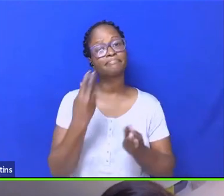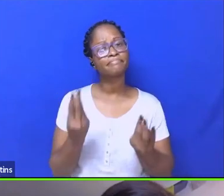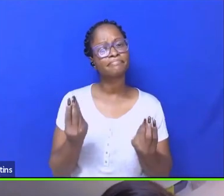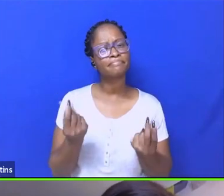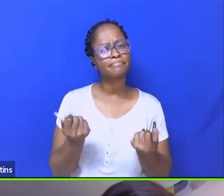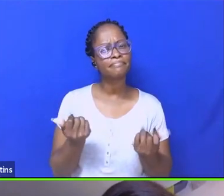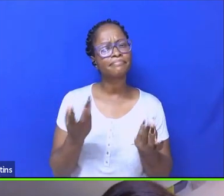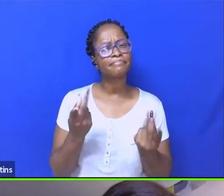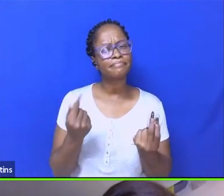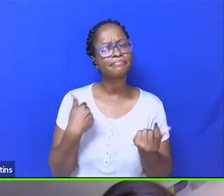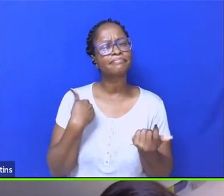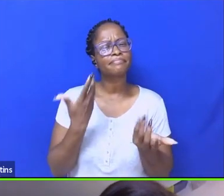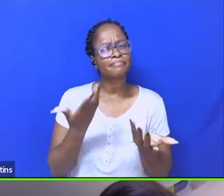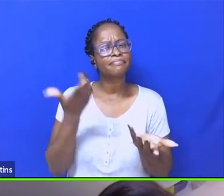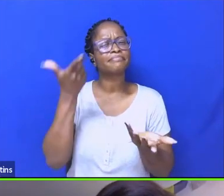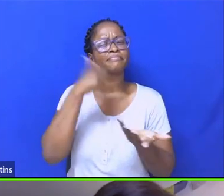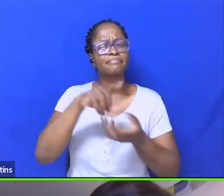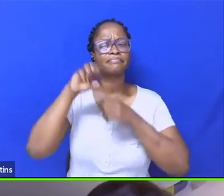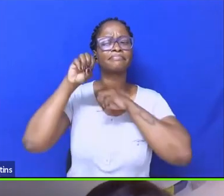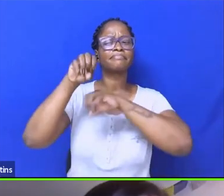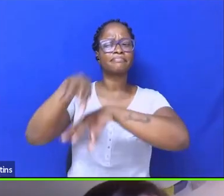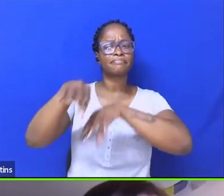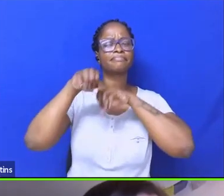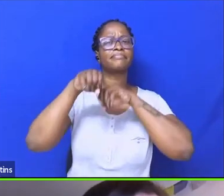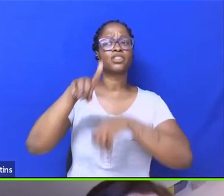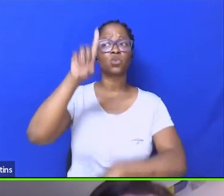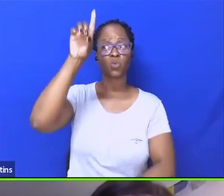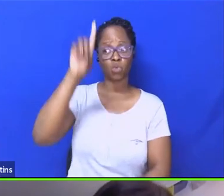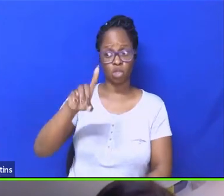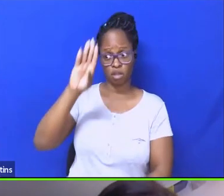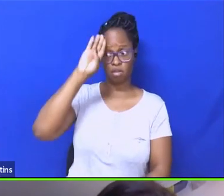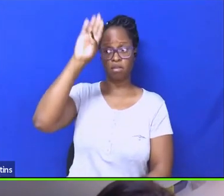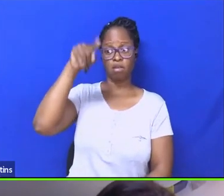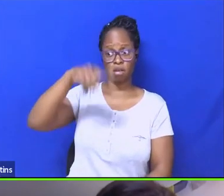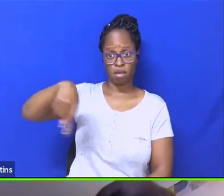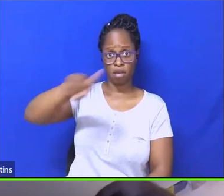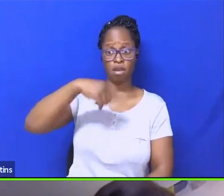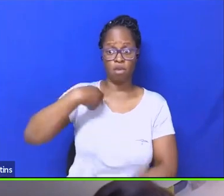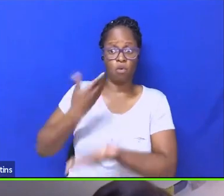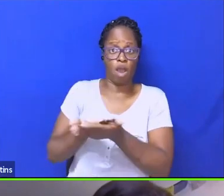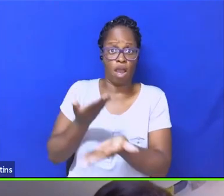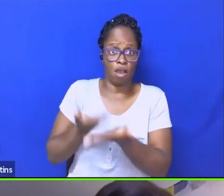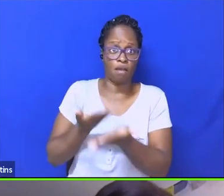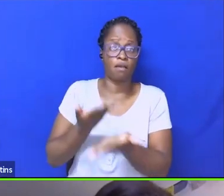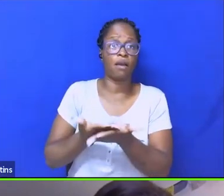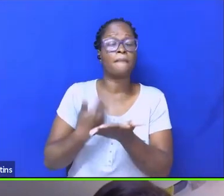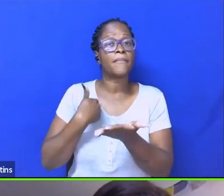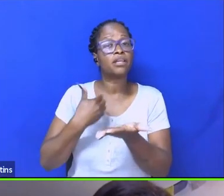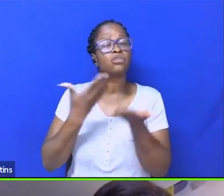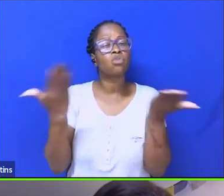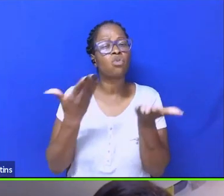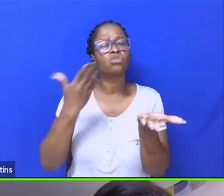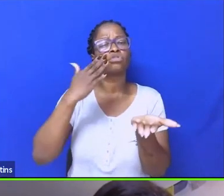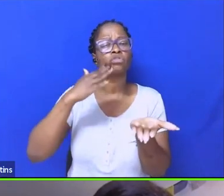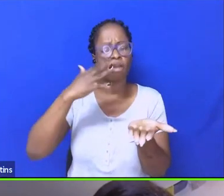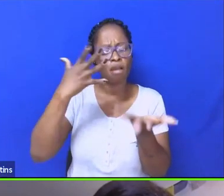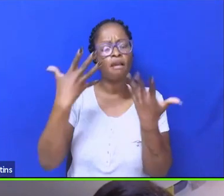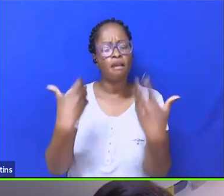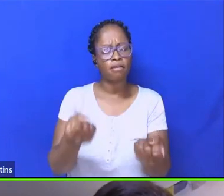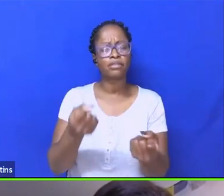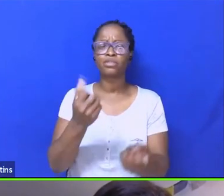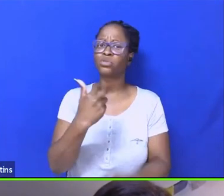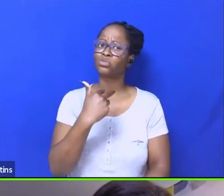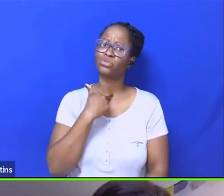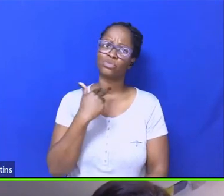é minha área desde a qual eu clases pero estou convencida que não basta só com o catálogo de direitos fundamentais